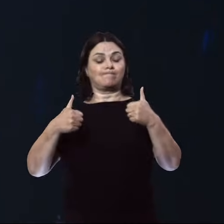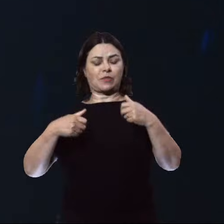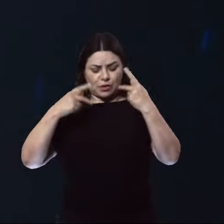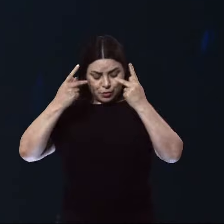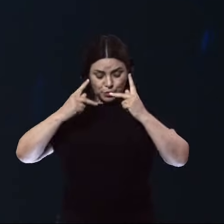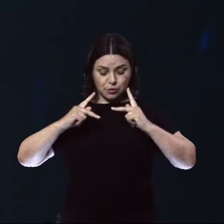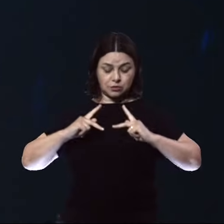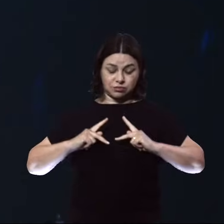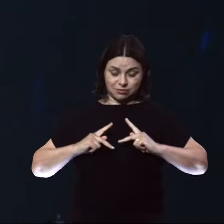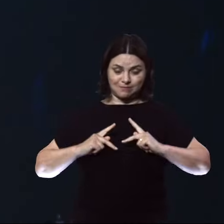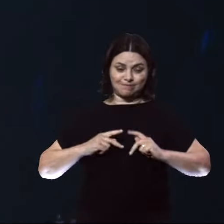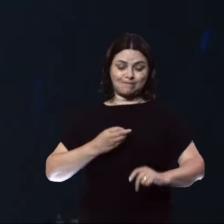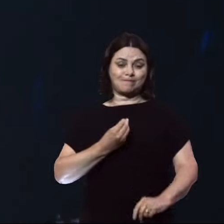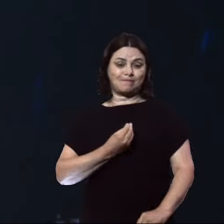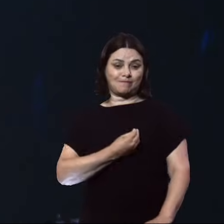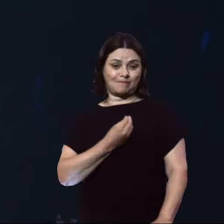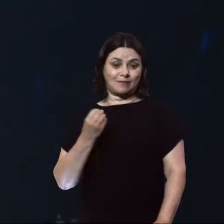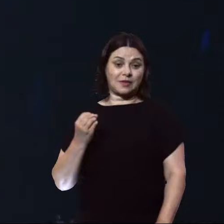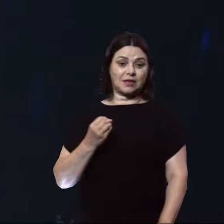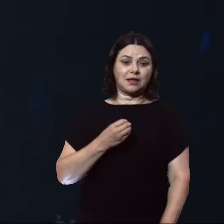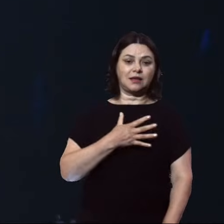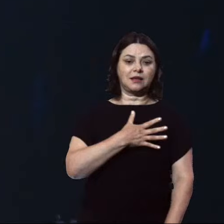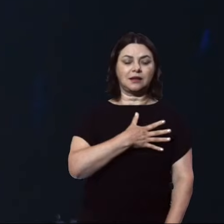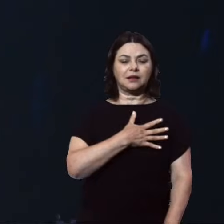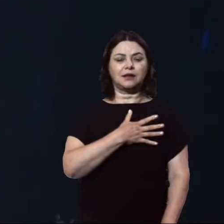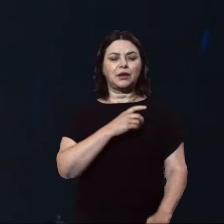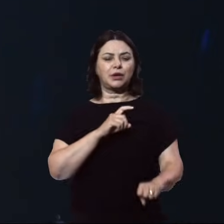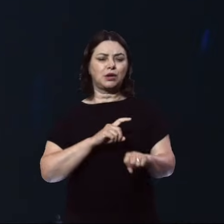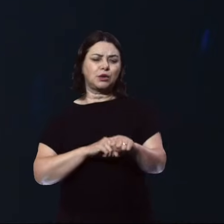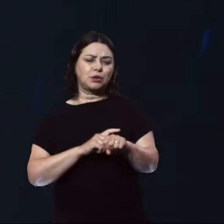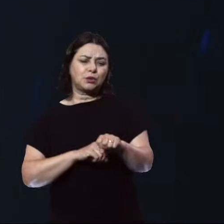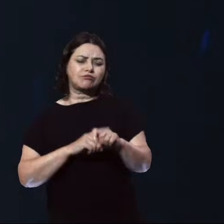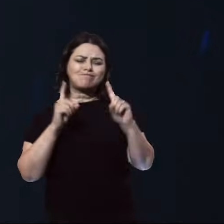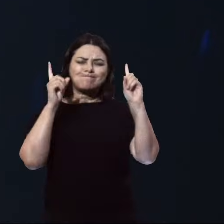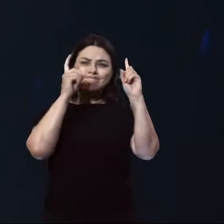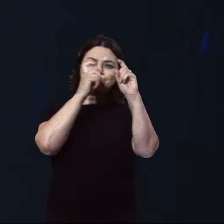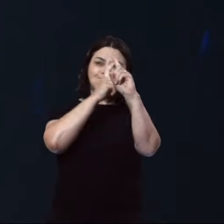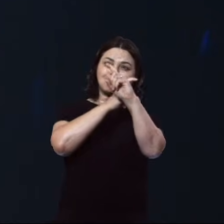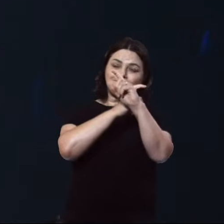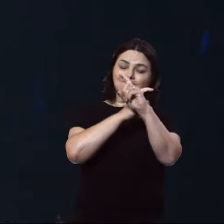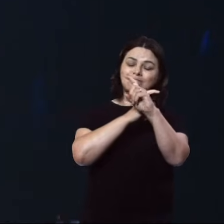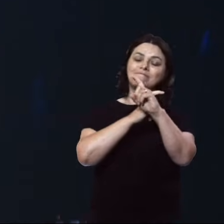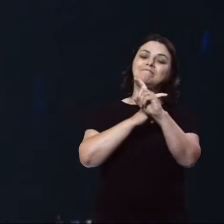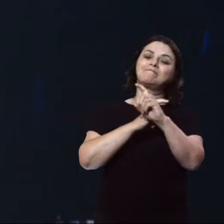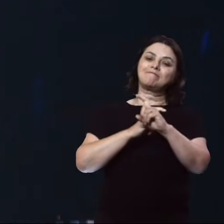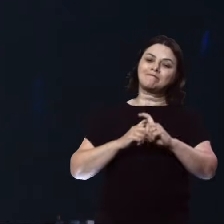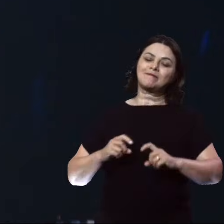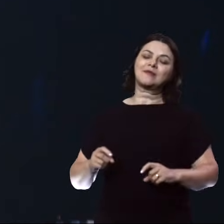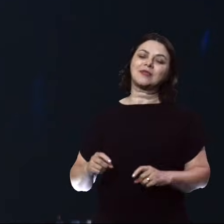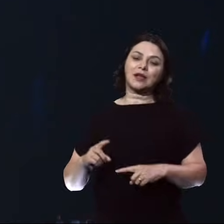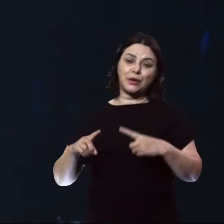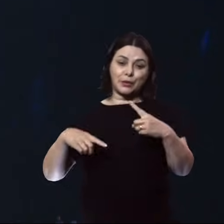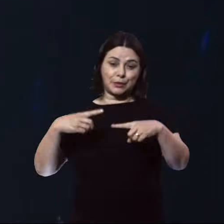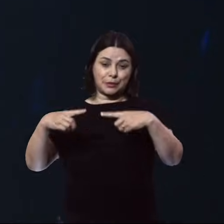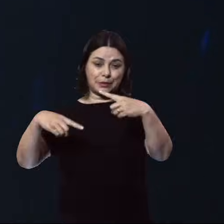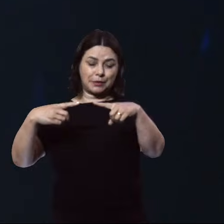renova dia a dia. Porque a nossa leve e momentânea tribulação produz para nós um peso eterno de glória, acima de toda comparação,